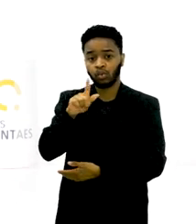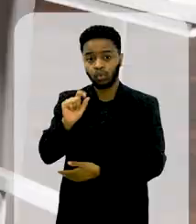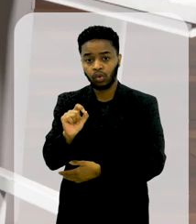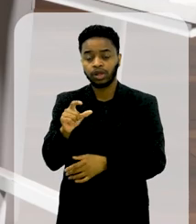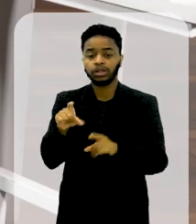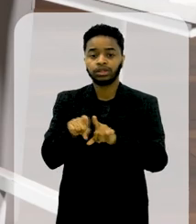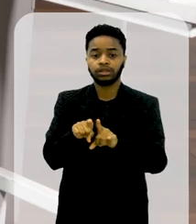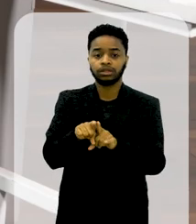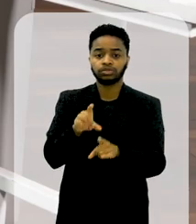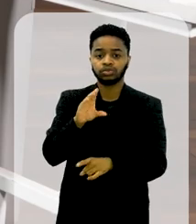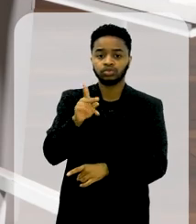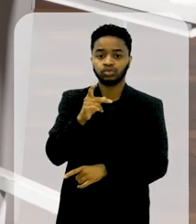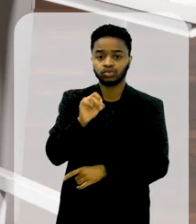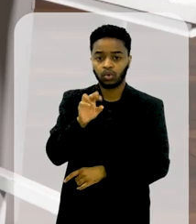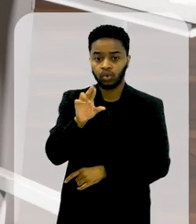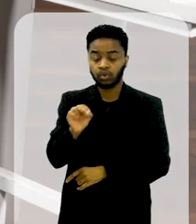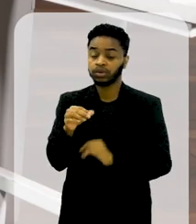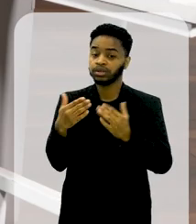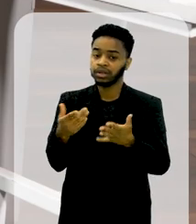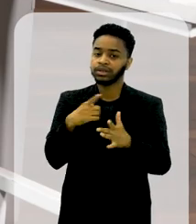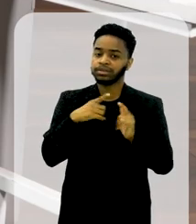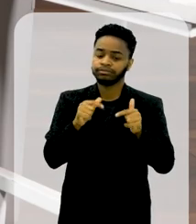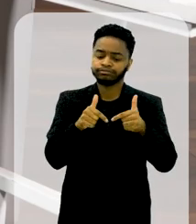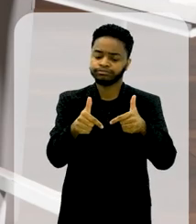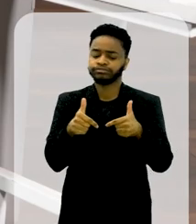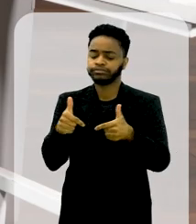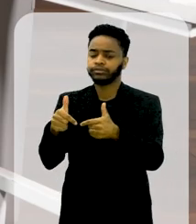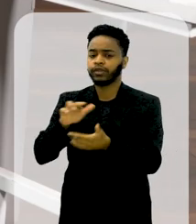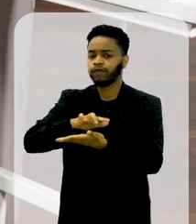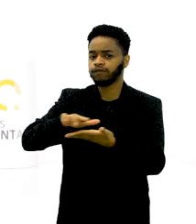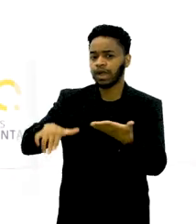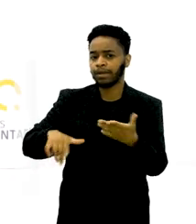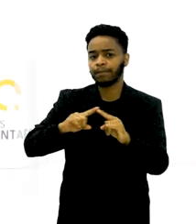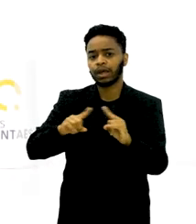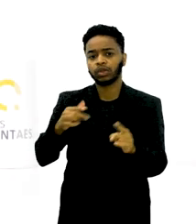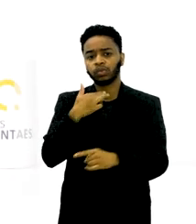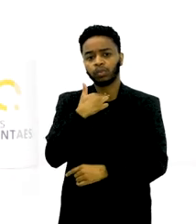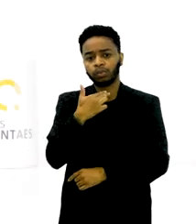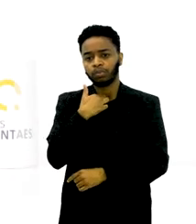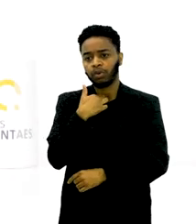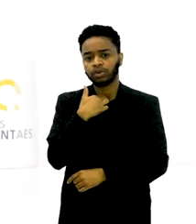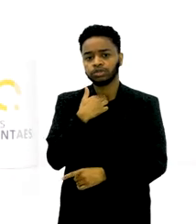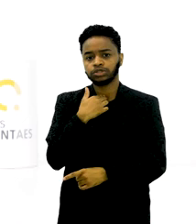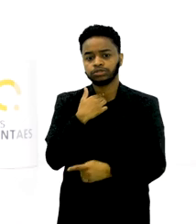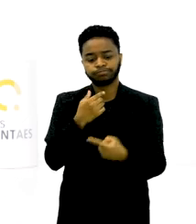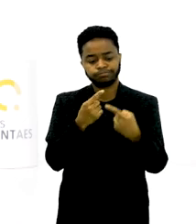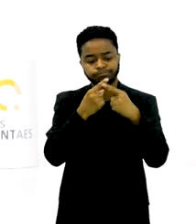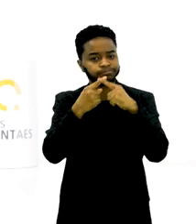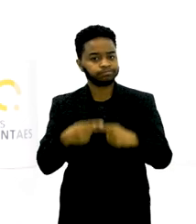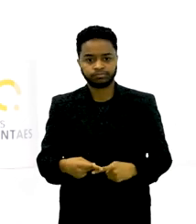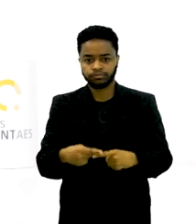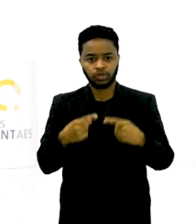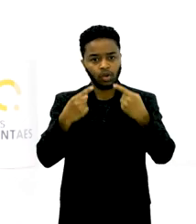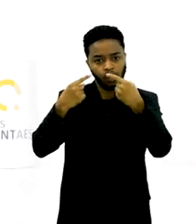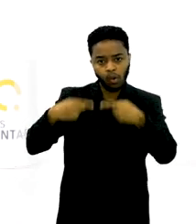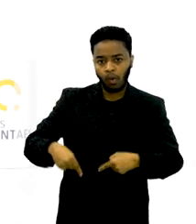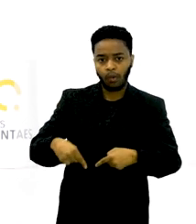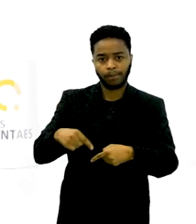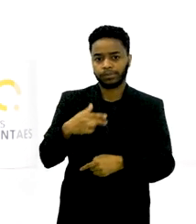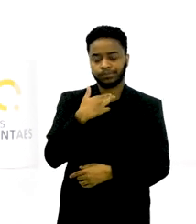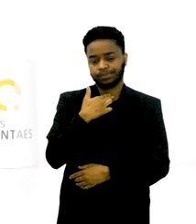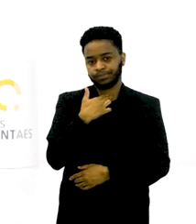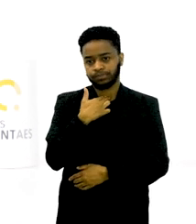série de atividades então esses ativos eles não podem estar competindo né